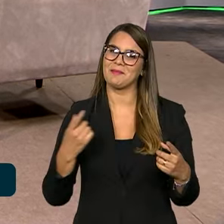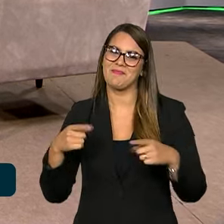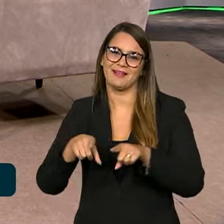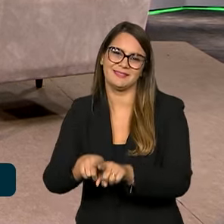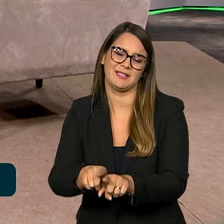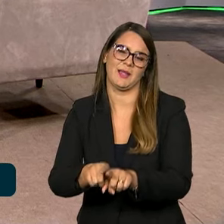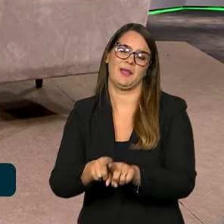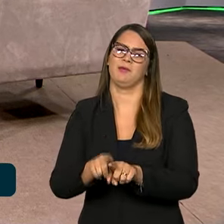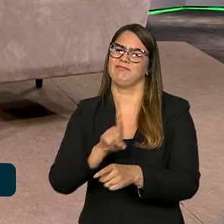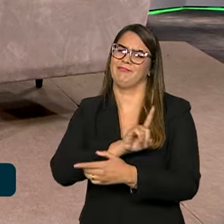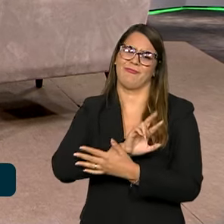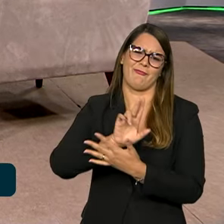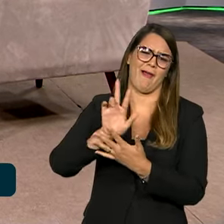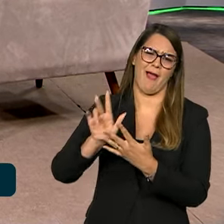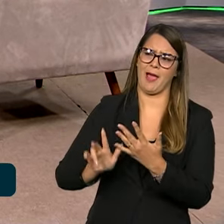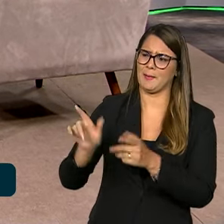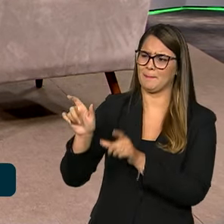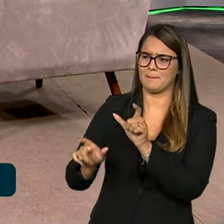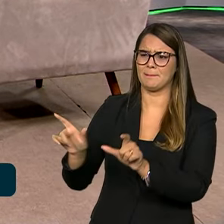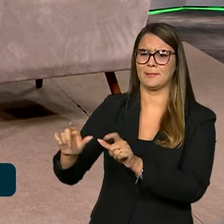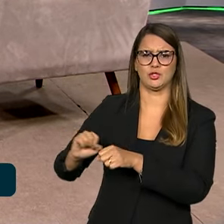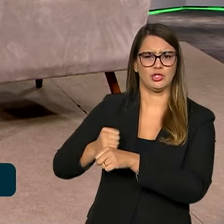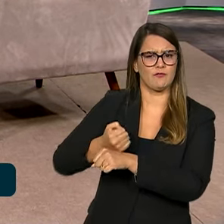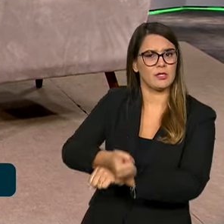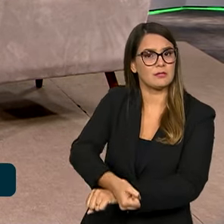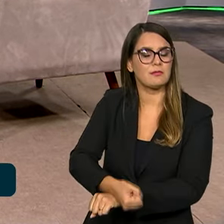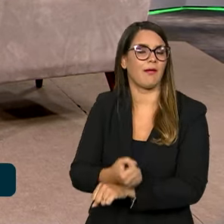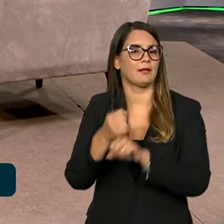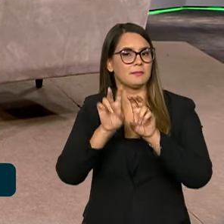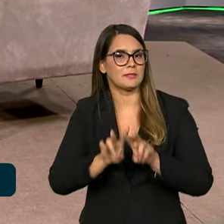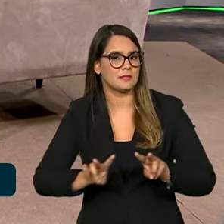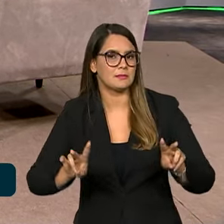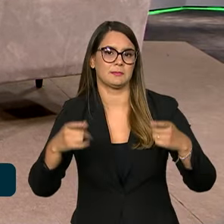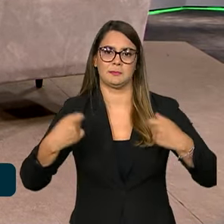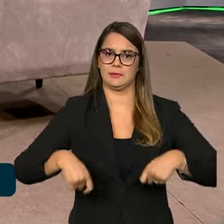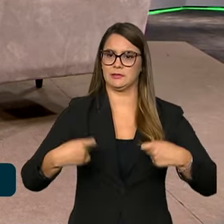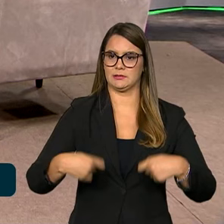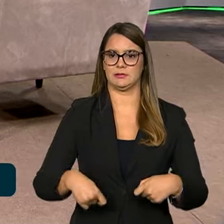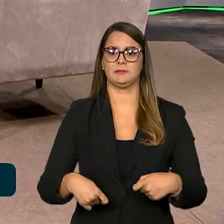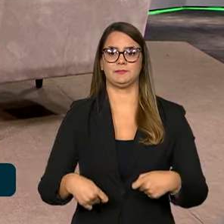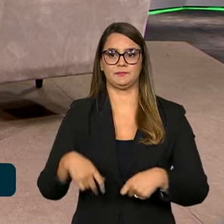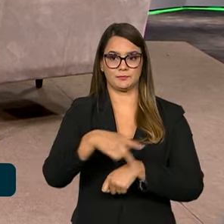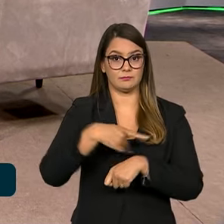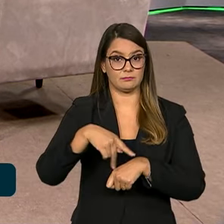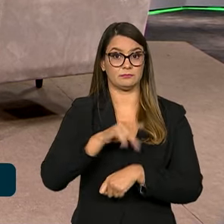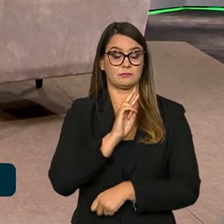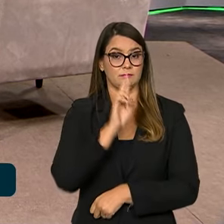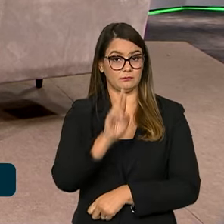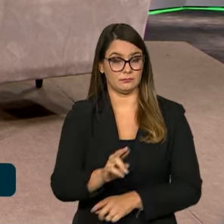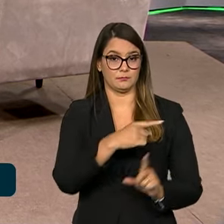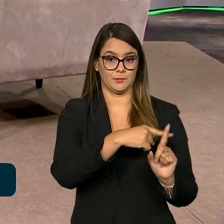temos muita muita gente engajada e e enxergando a necessidade do país responder